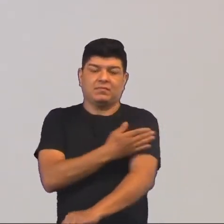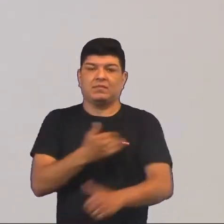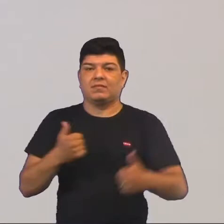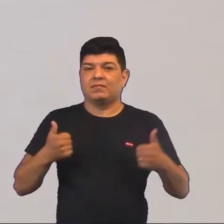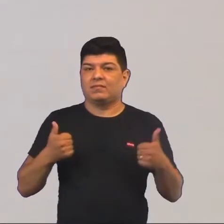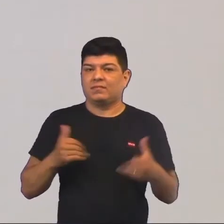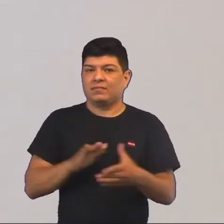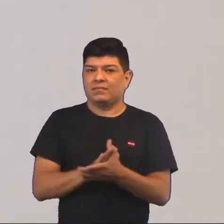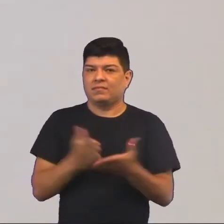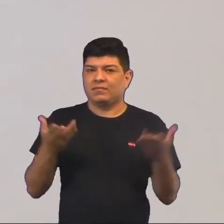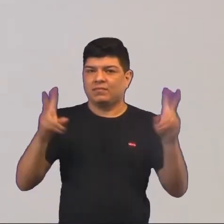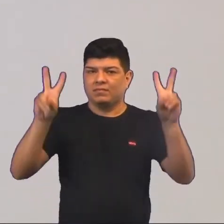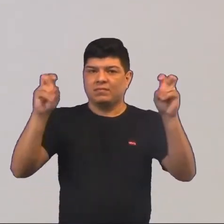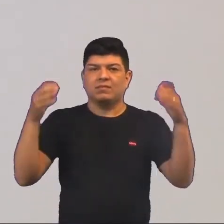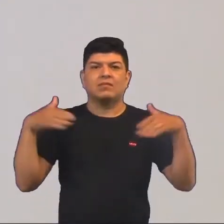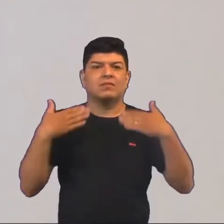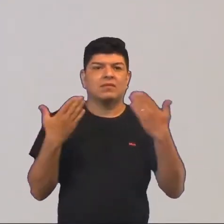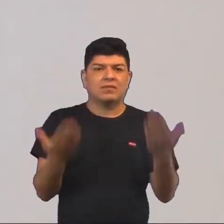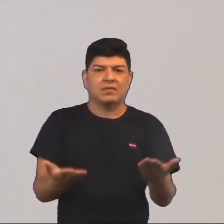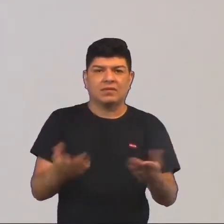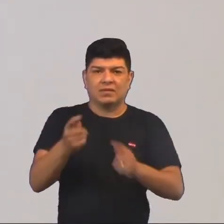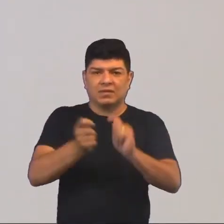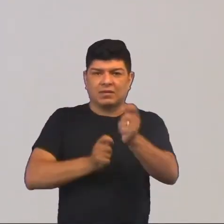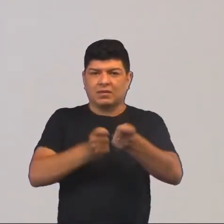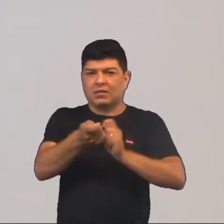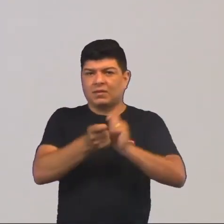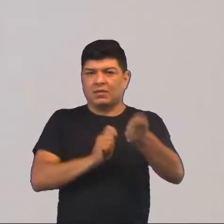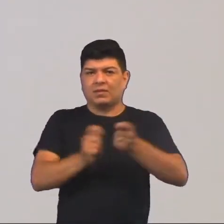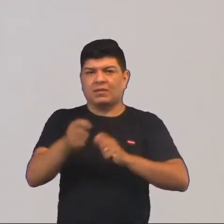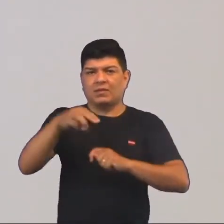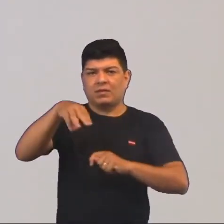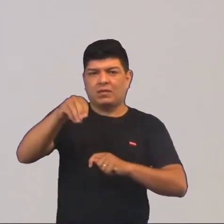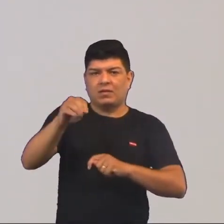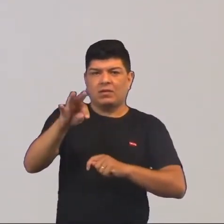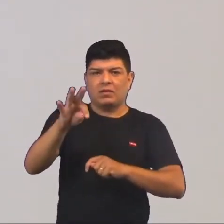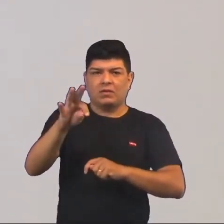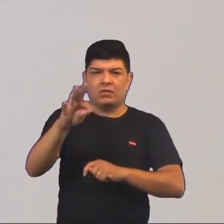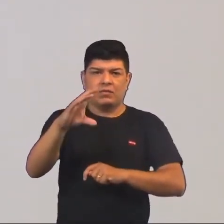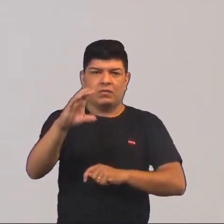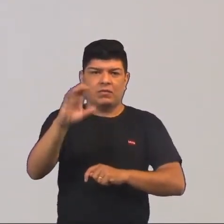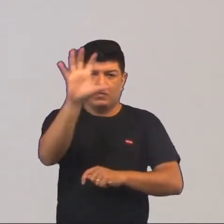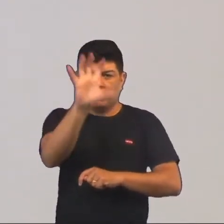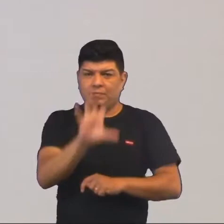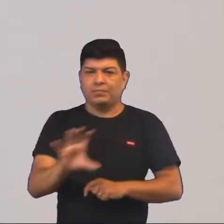ensino fundamental. E o nosso tema é domínios morfoclimáticos